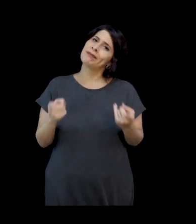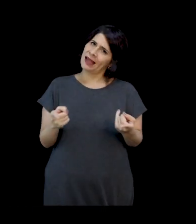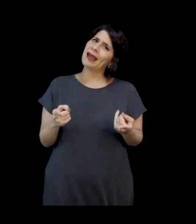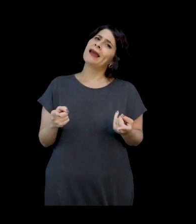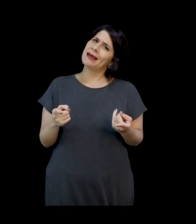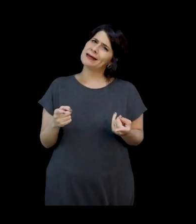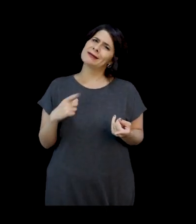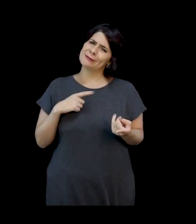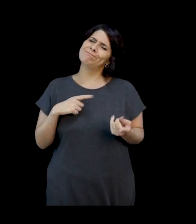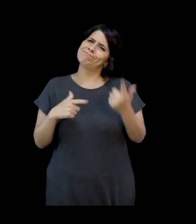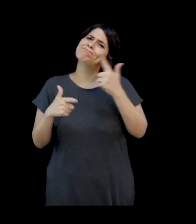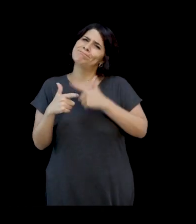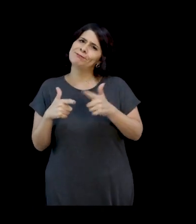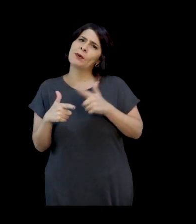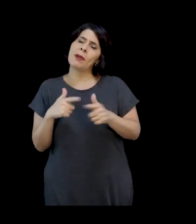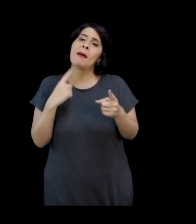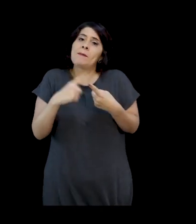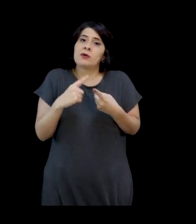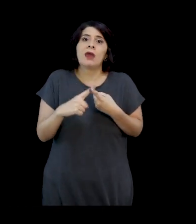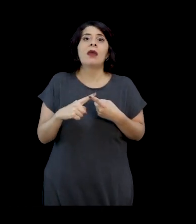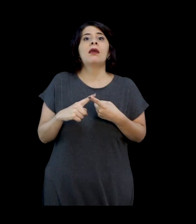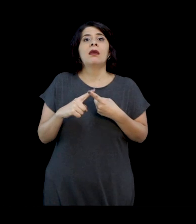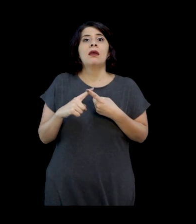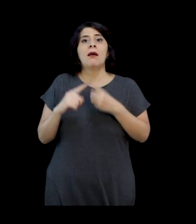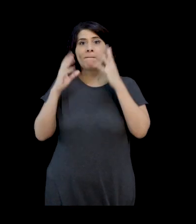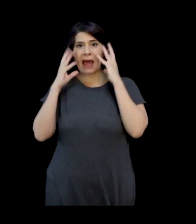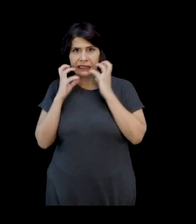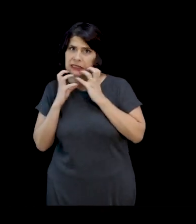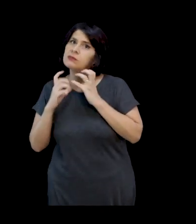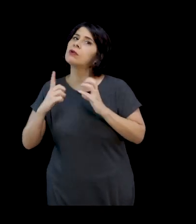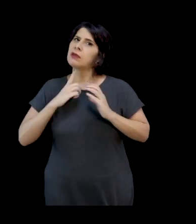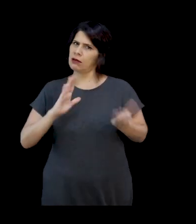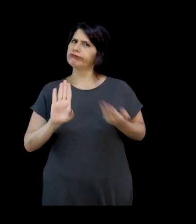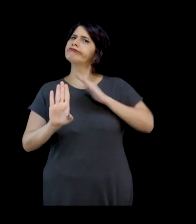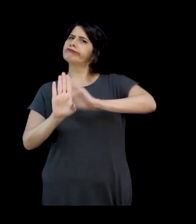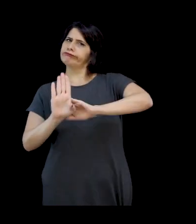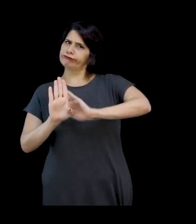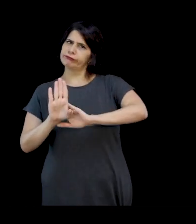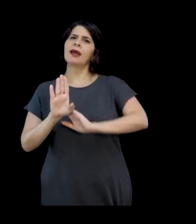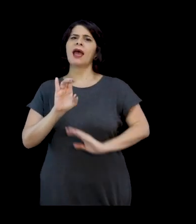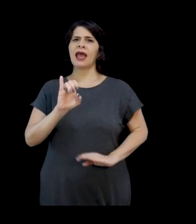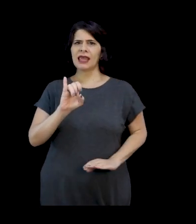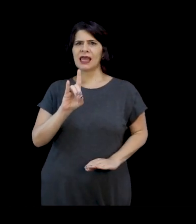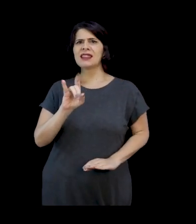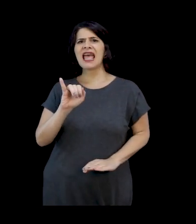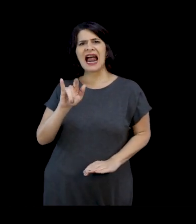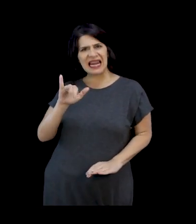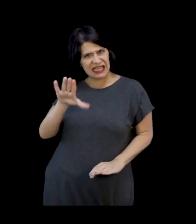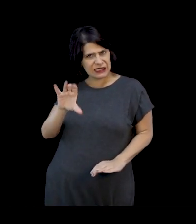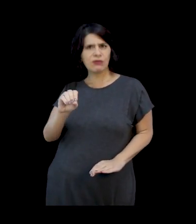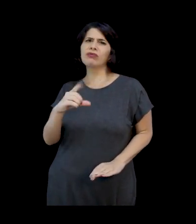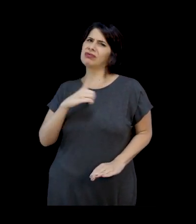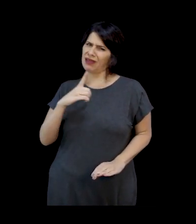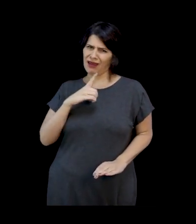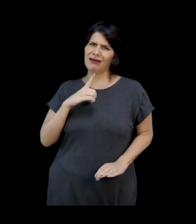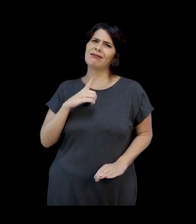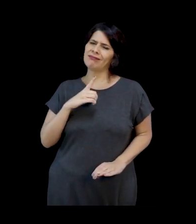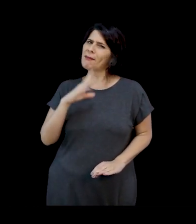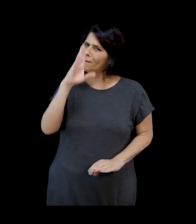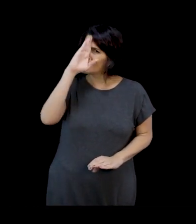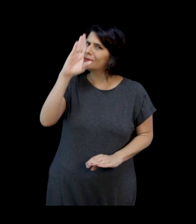é completamente absurda, seja pelas razões que você evocou, de que o marxismo tem uma dose muito grande de idealismo, né? Assim,